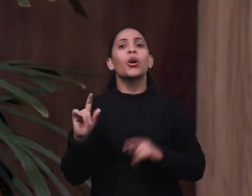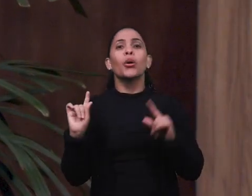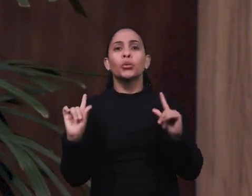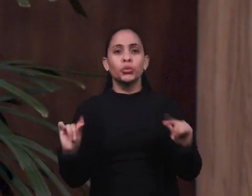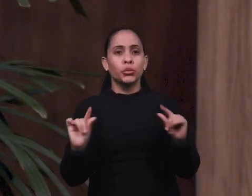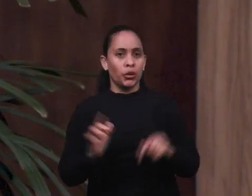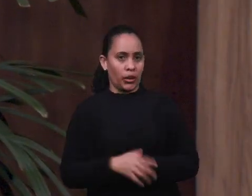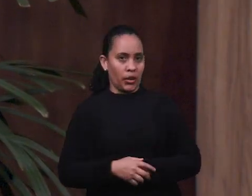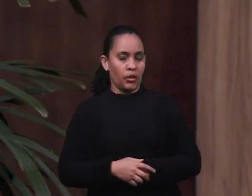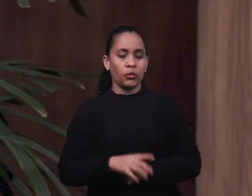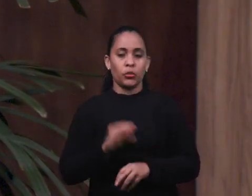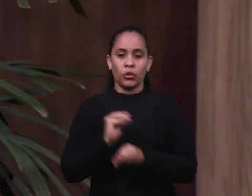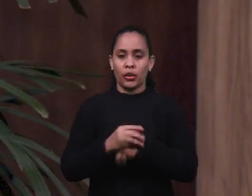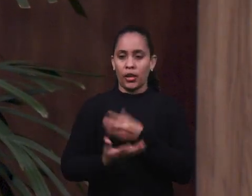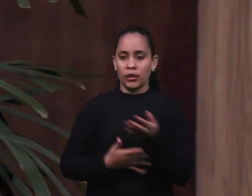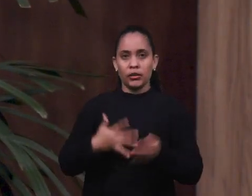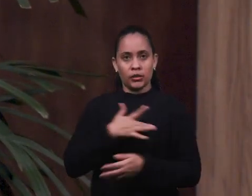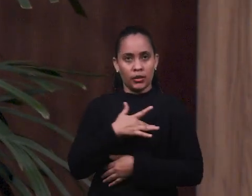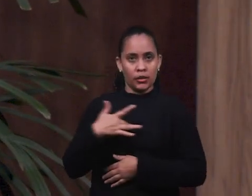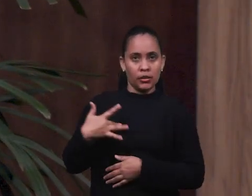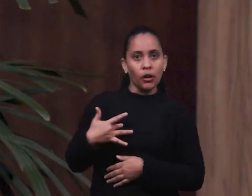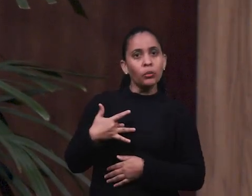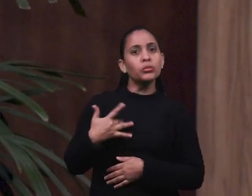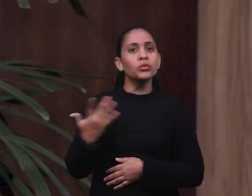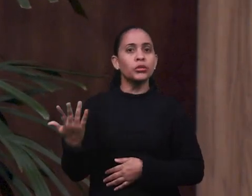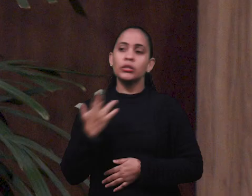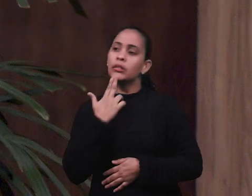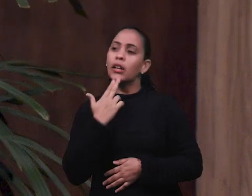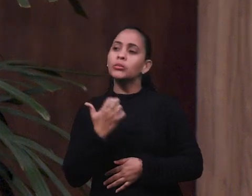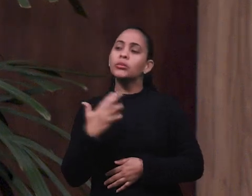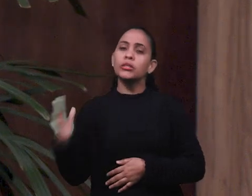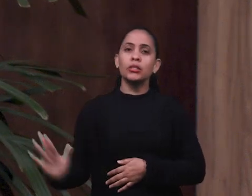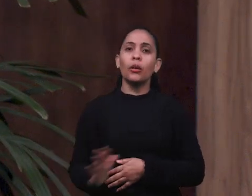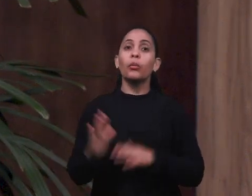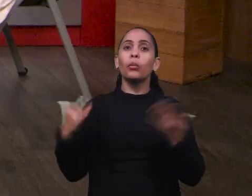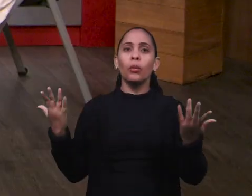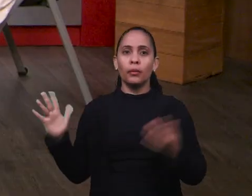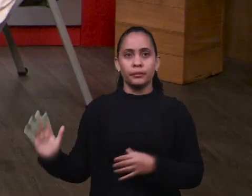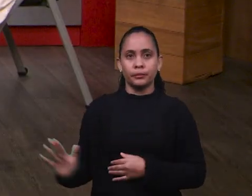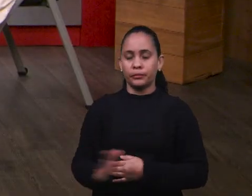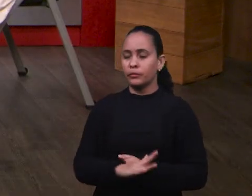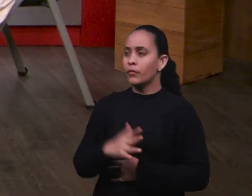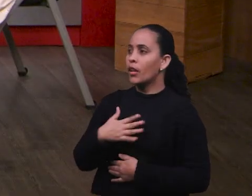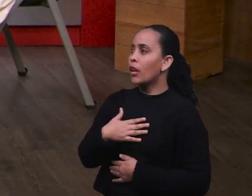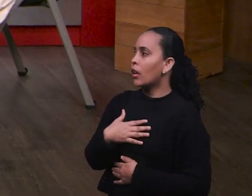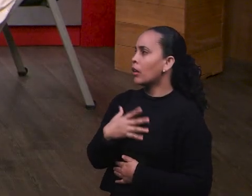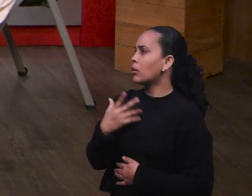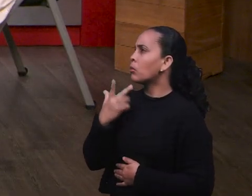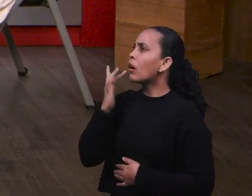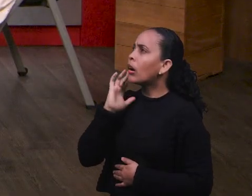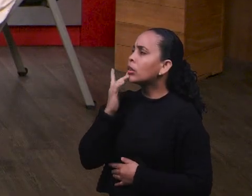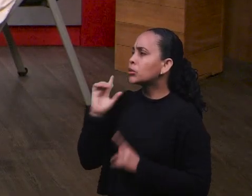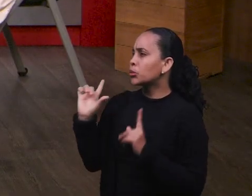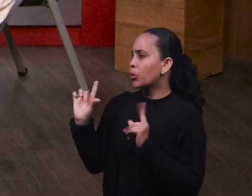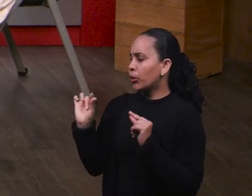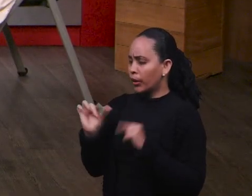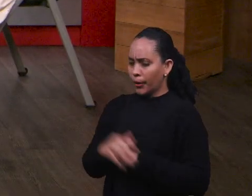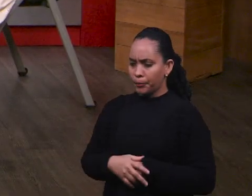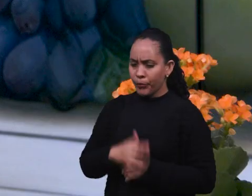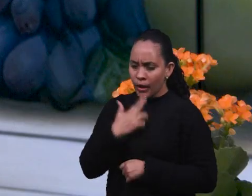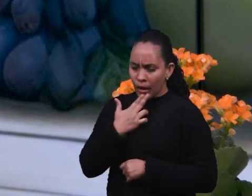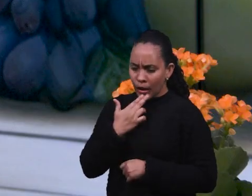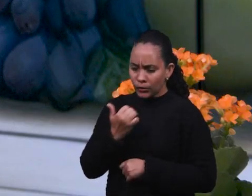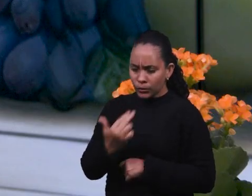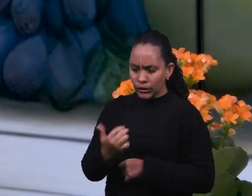esse tratamento, né, no sucesso mesmo desse tratamento? Eu acho que a nutrição ela é a